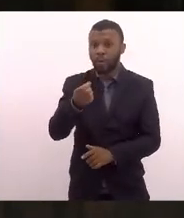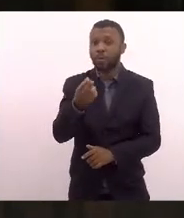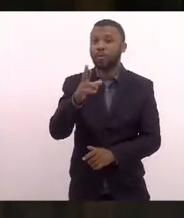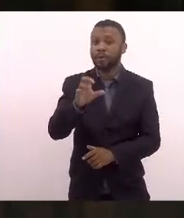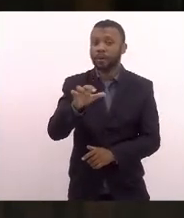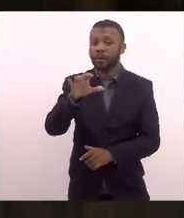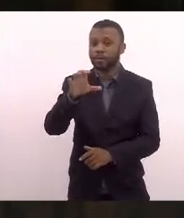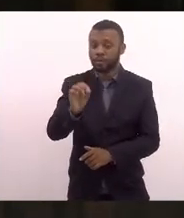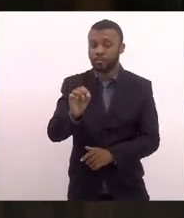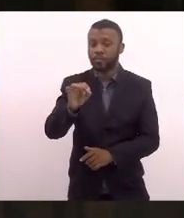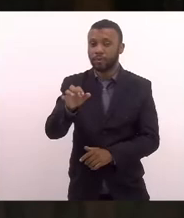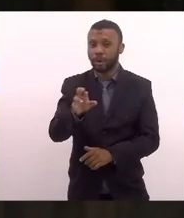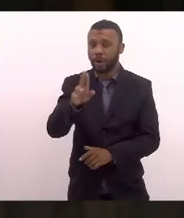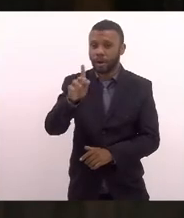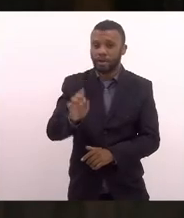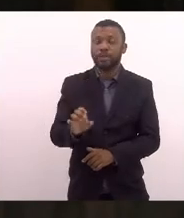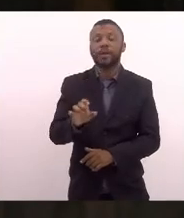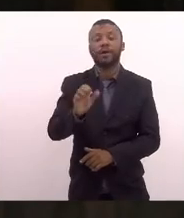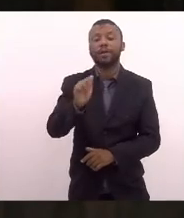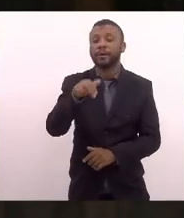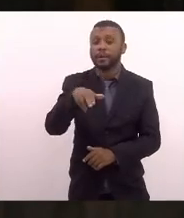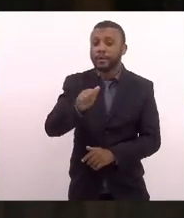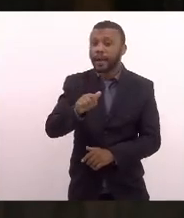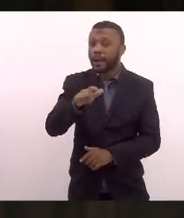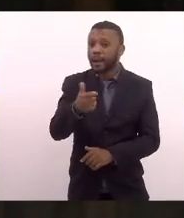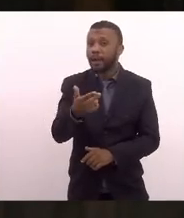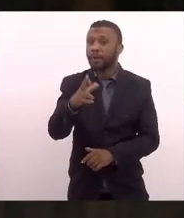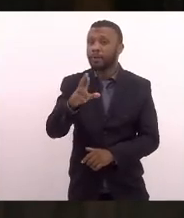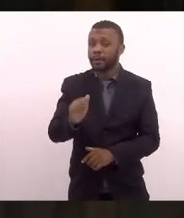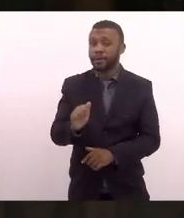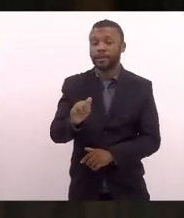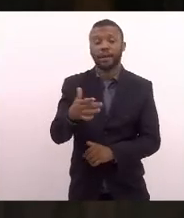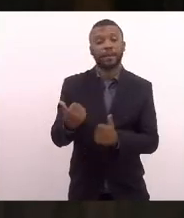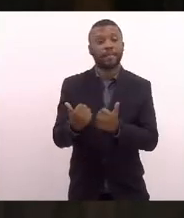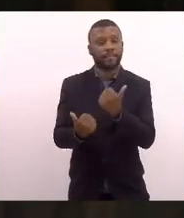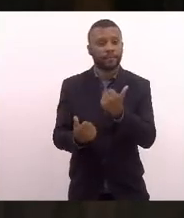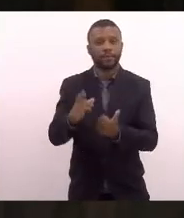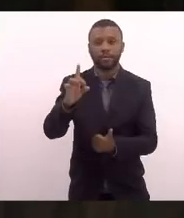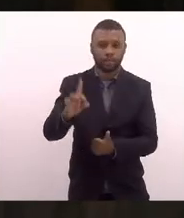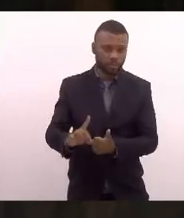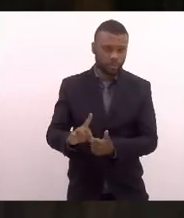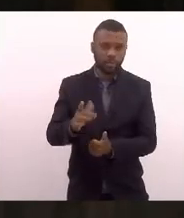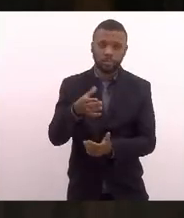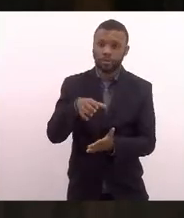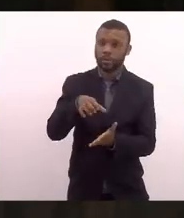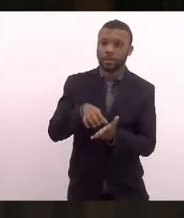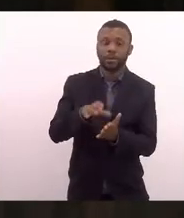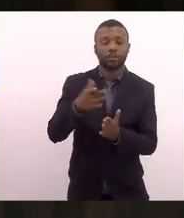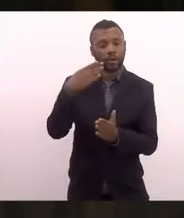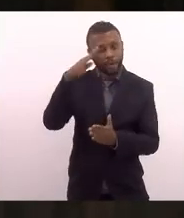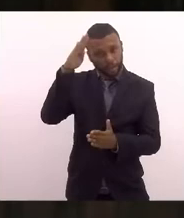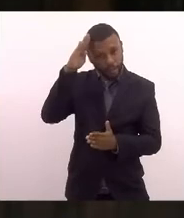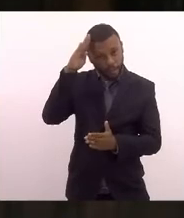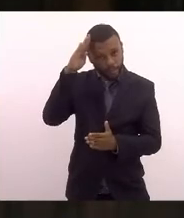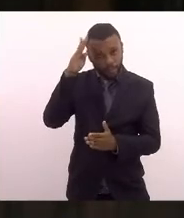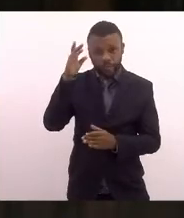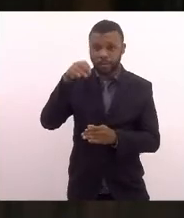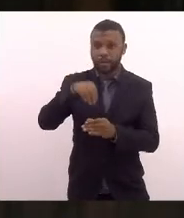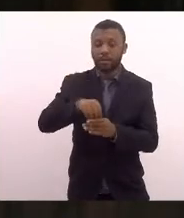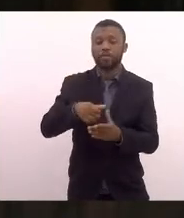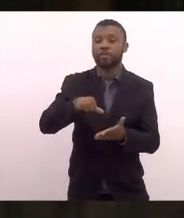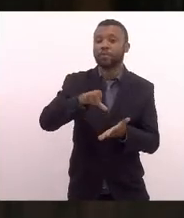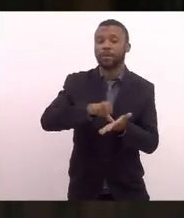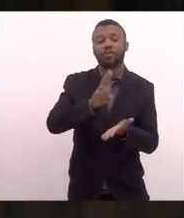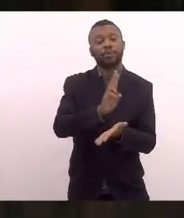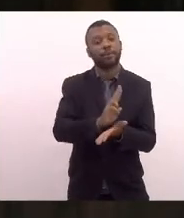Laura Jardim, vice-presidenta do Diretório Acadêmico Luciane Versilo, do Centro Universitário São José,